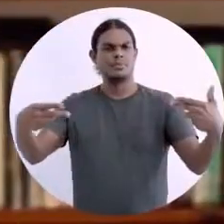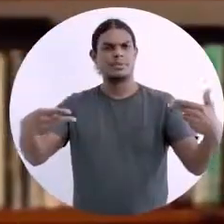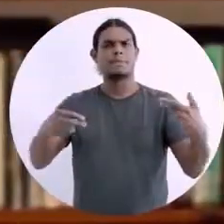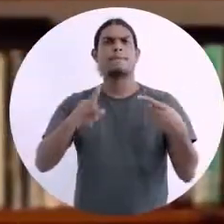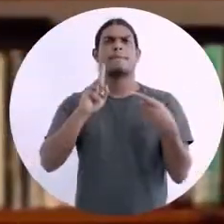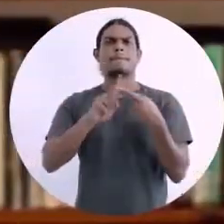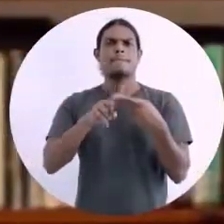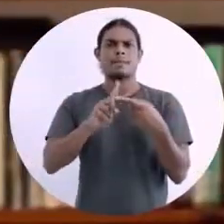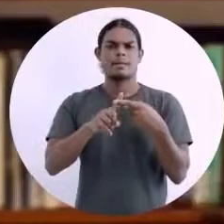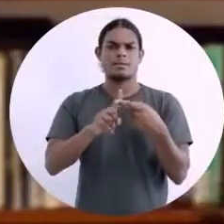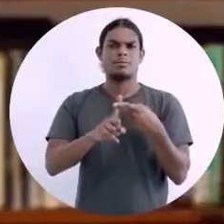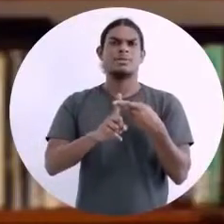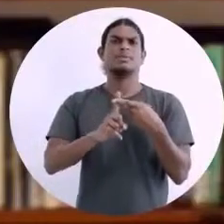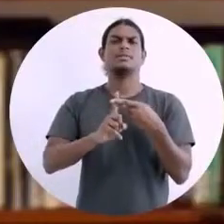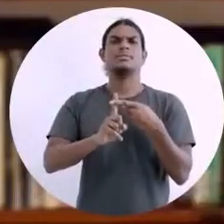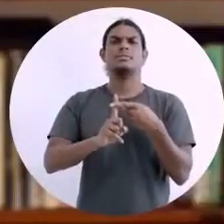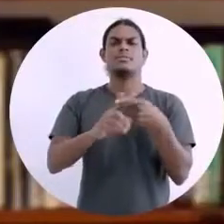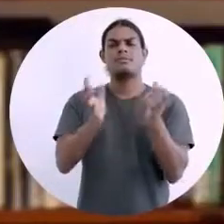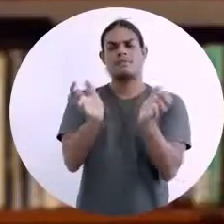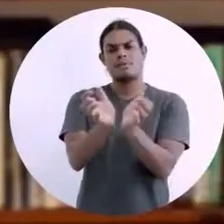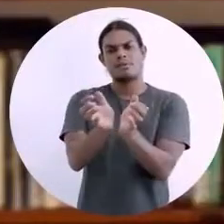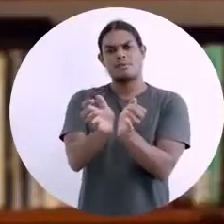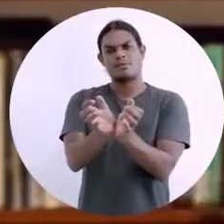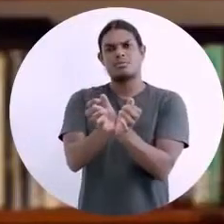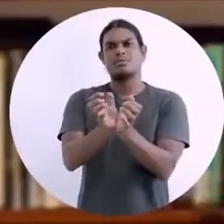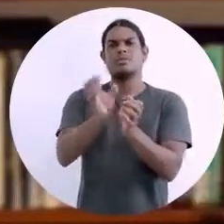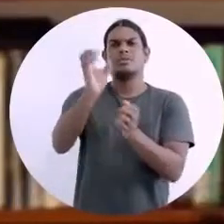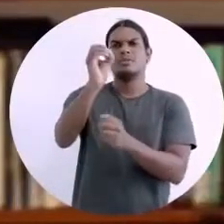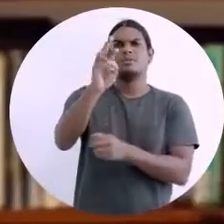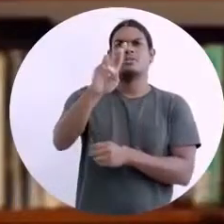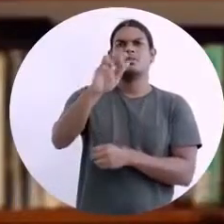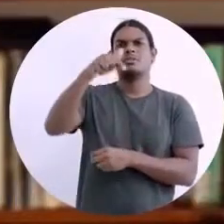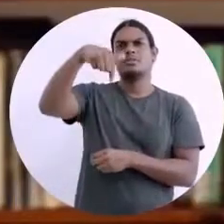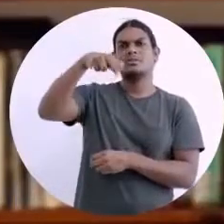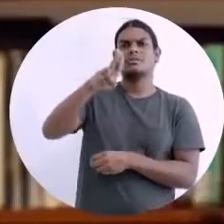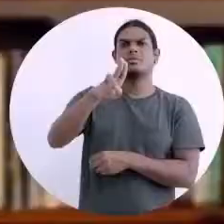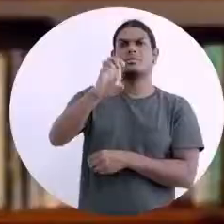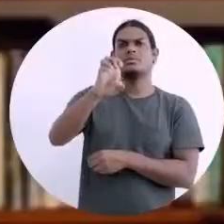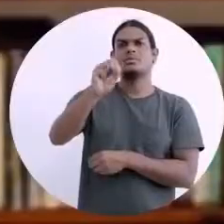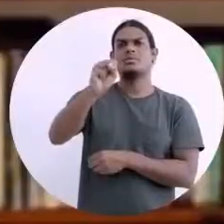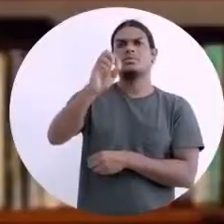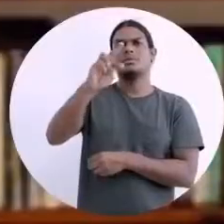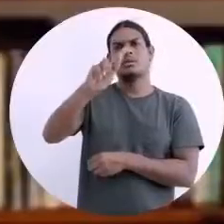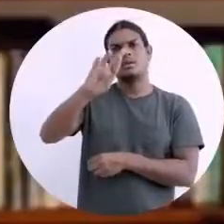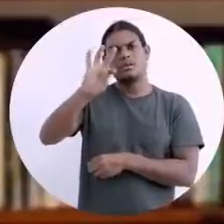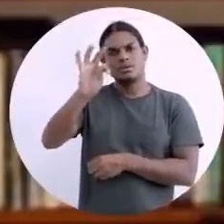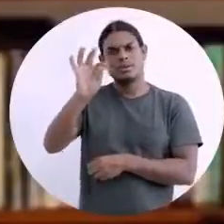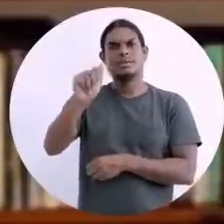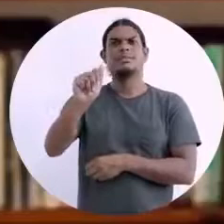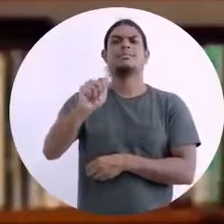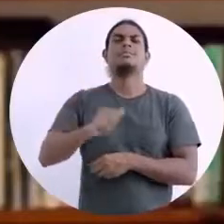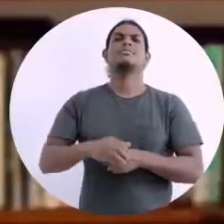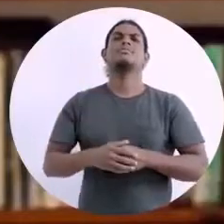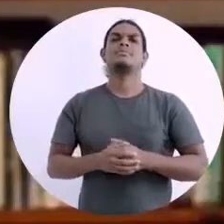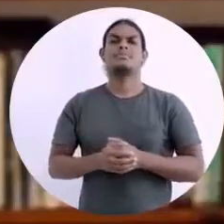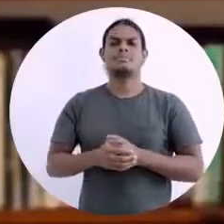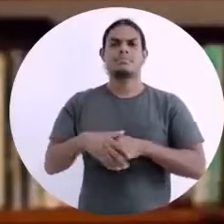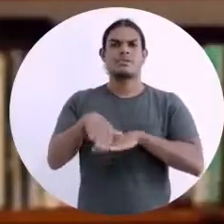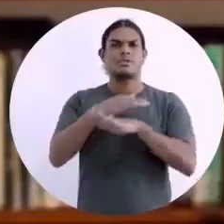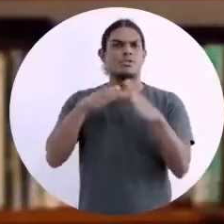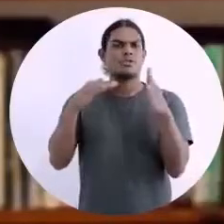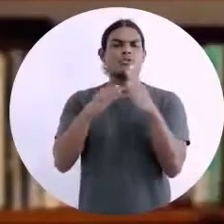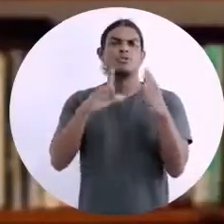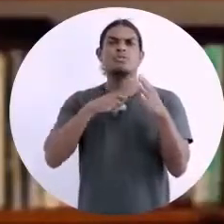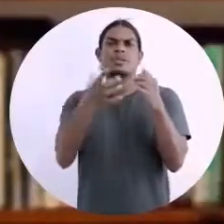também a CDD. Ela é de acordo com a classificação da orquestra, só que aí ela não dá nome, dá números. Então, toda a CDD ela funciona com uma